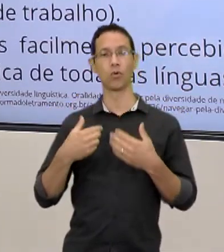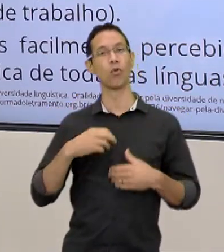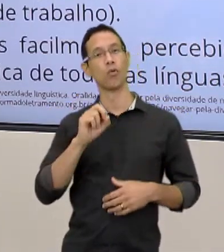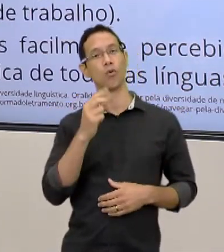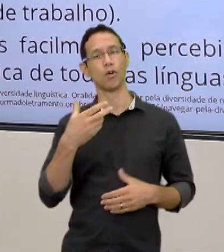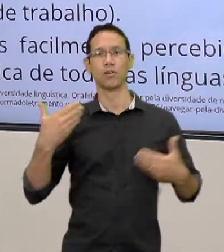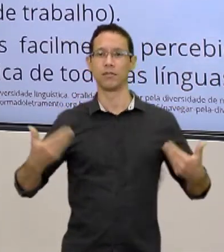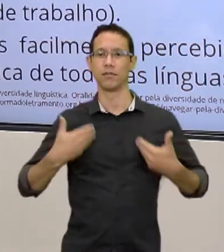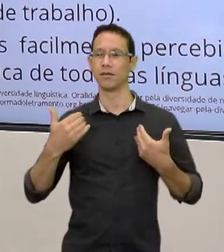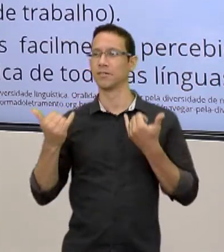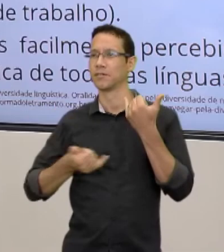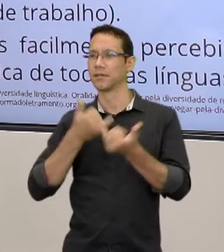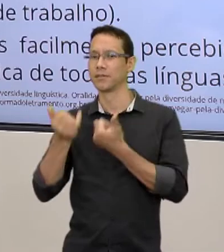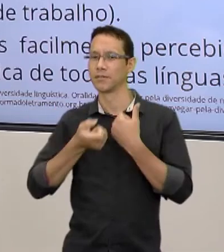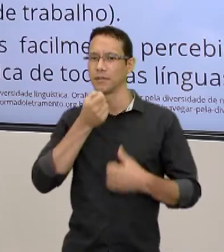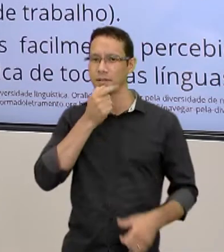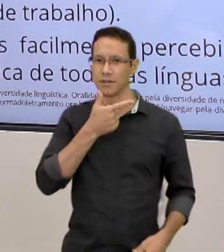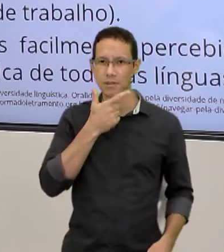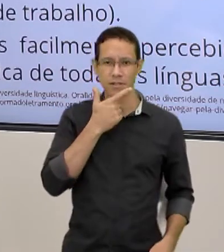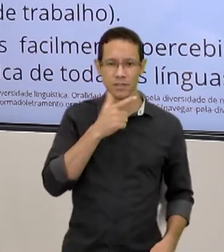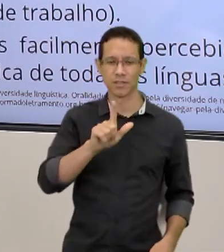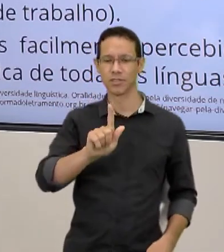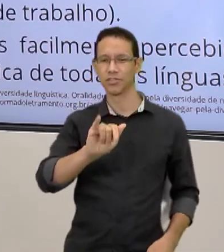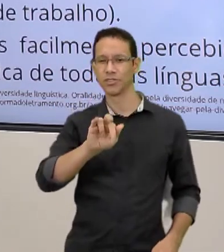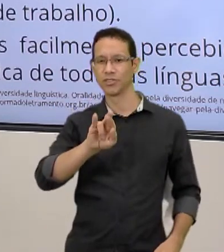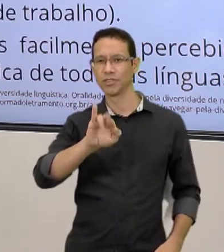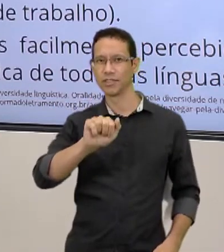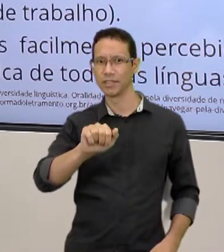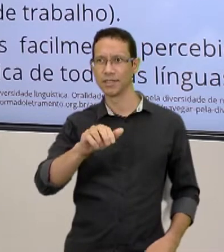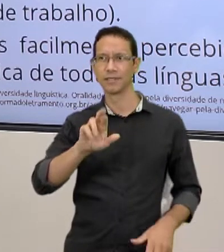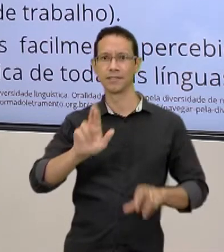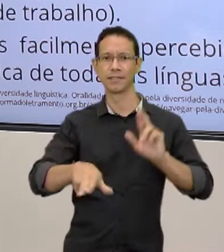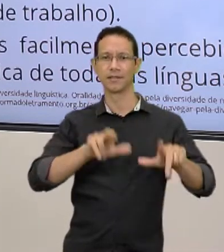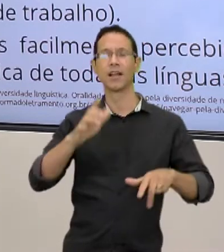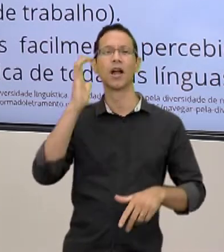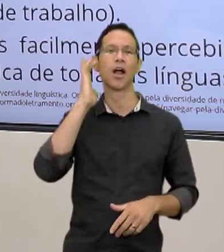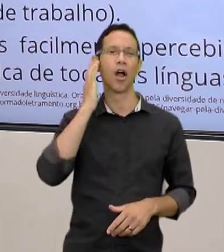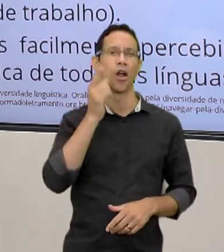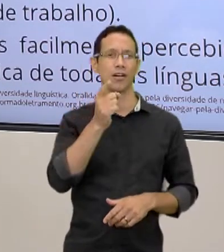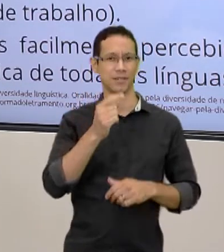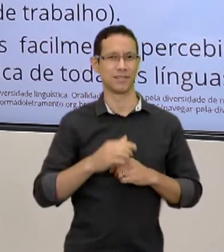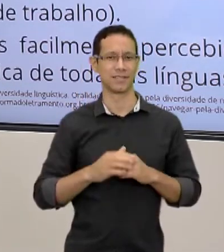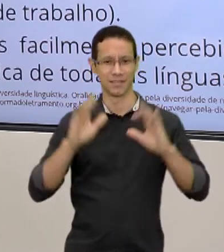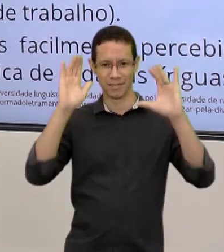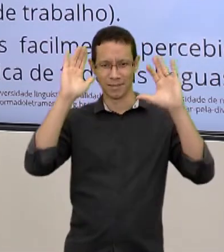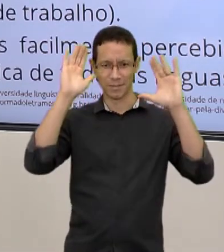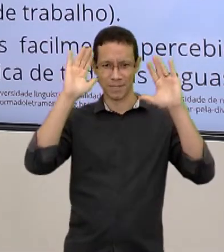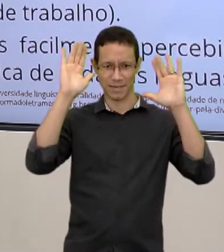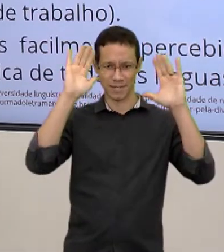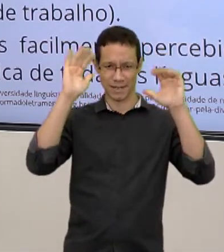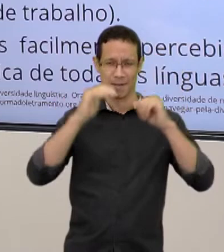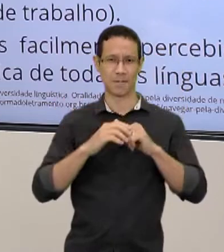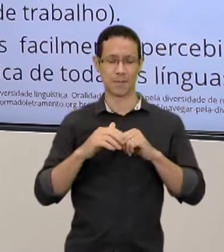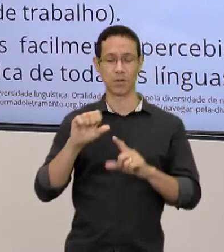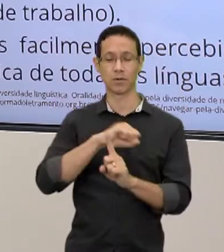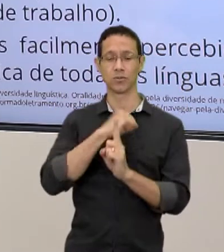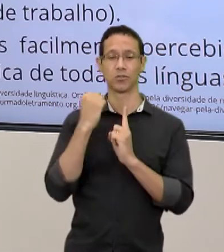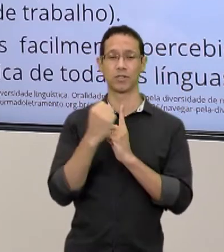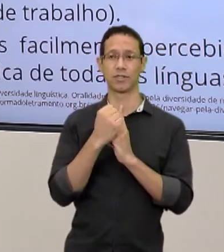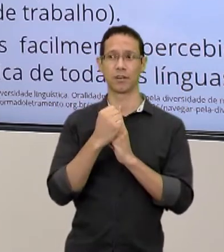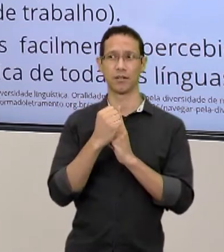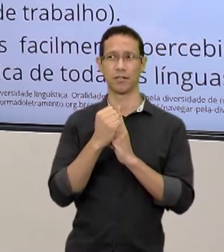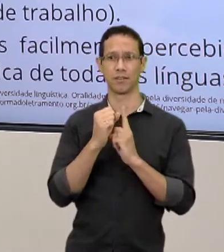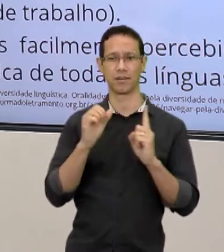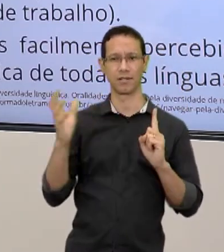né, utilizamos aí em algum momento gírias, o que vocês acham? Então, pensando aí, né, nesse papel social,